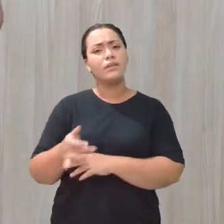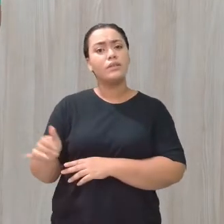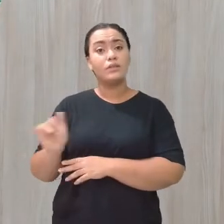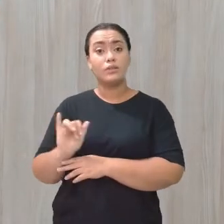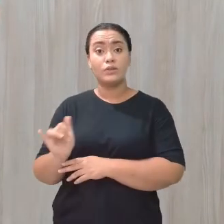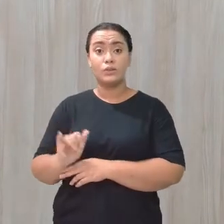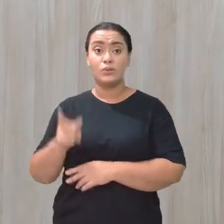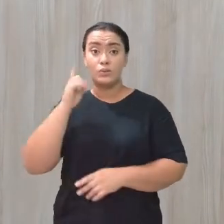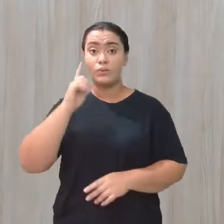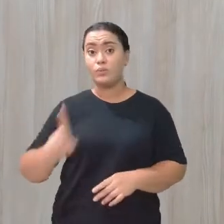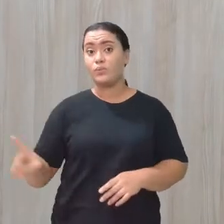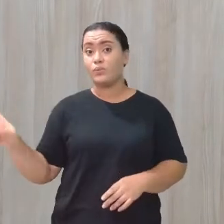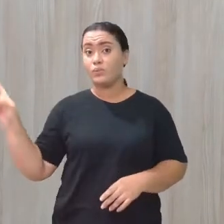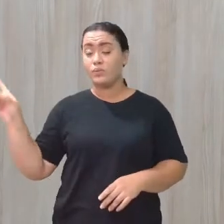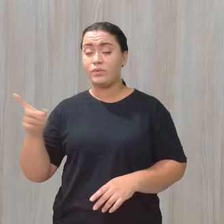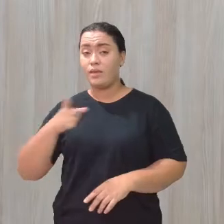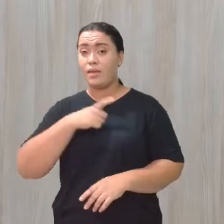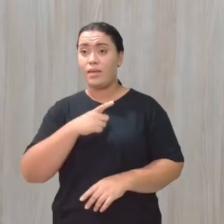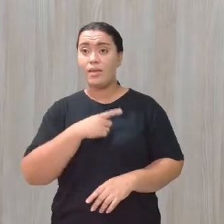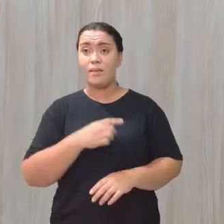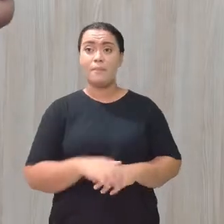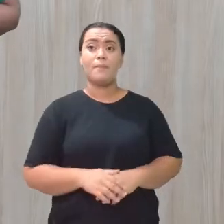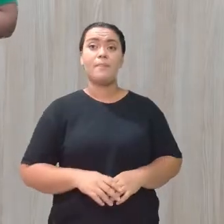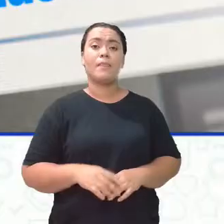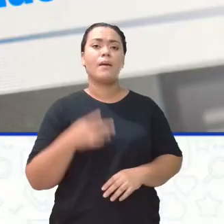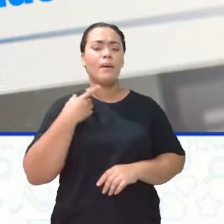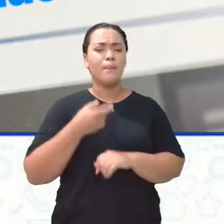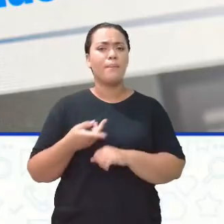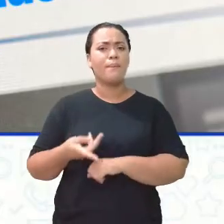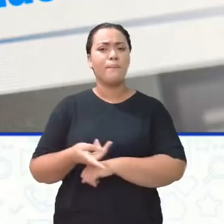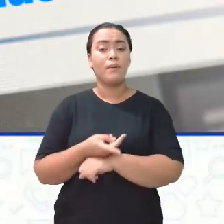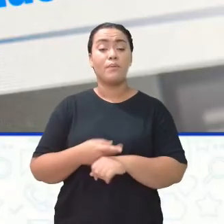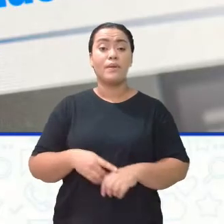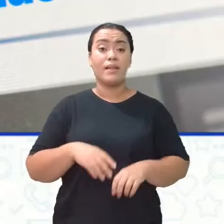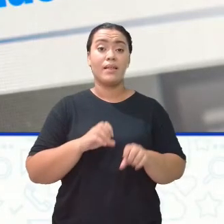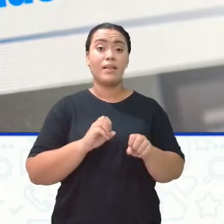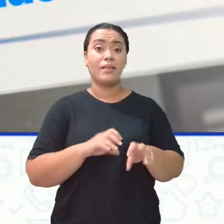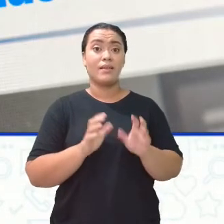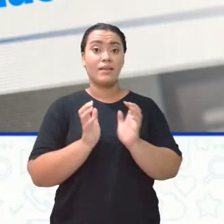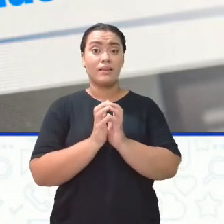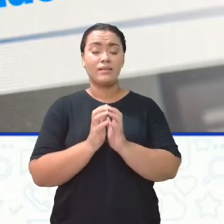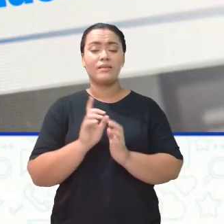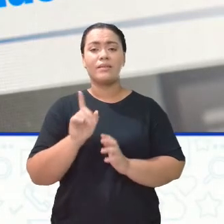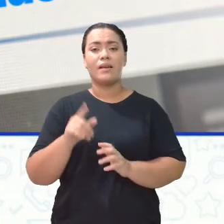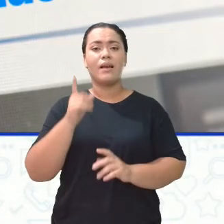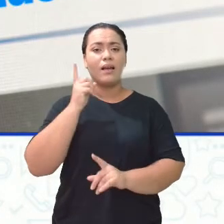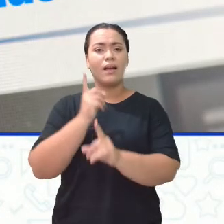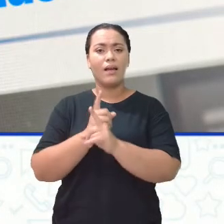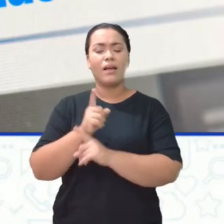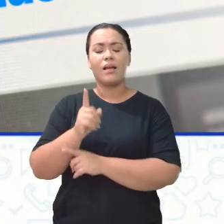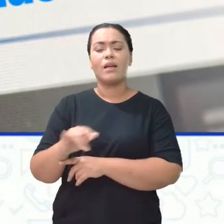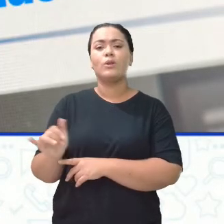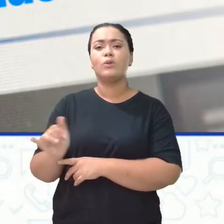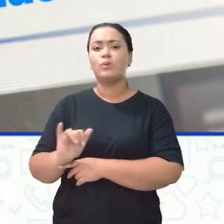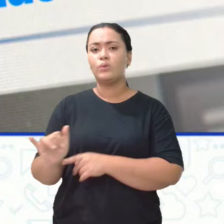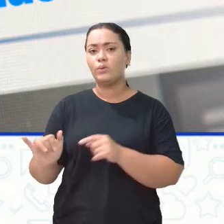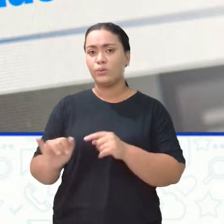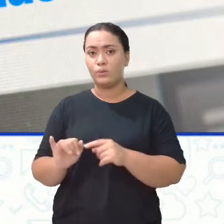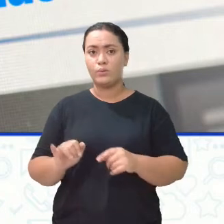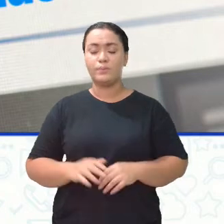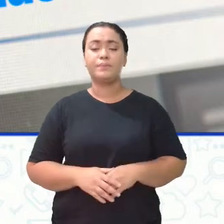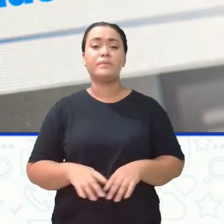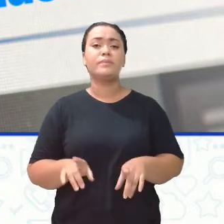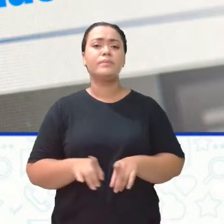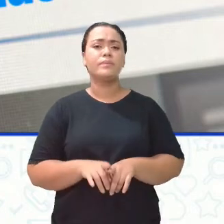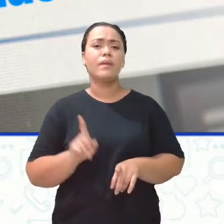olha para a tela, coloca lá na área de busca Educa Recife, você vai encontrar lá no YouTube e